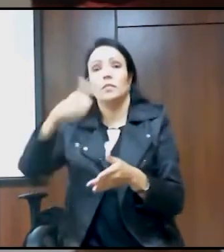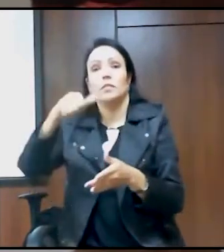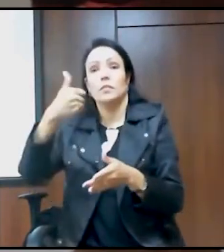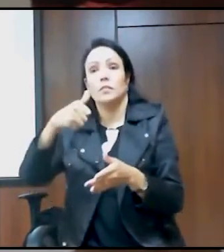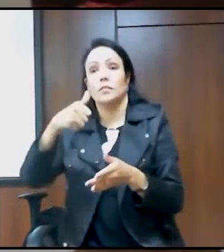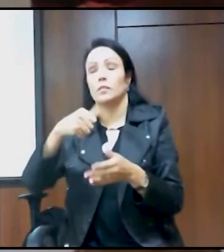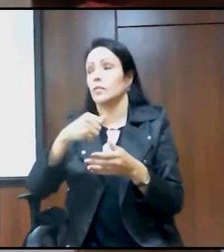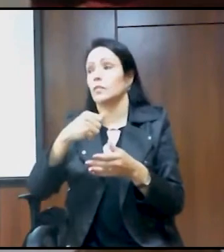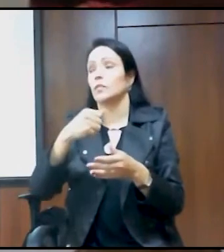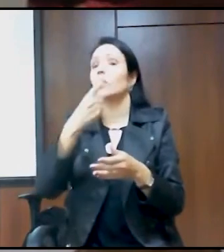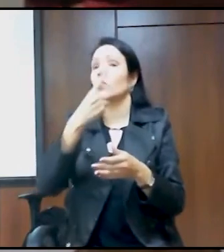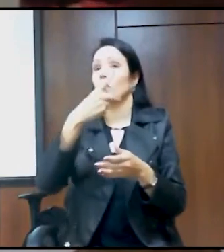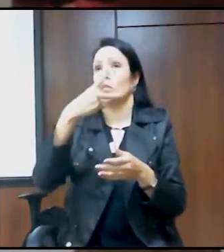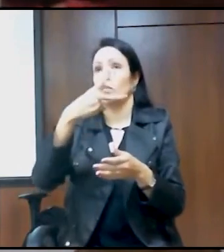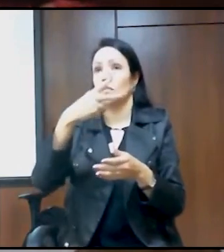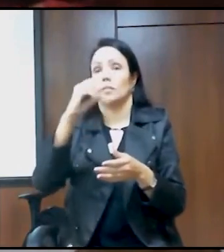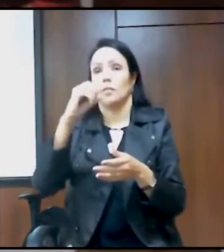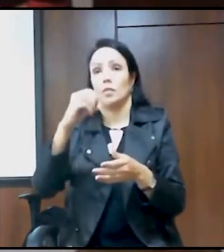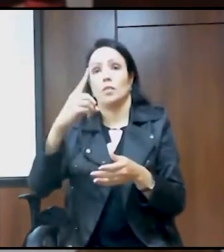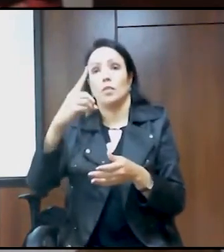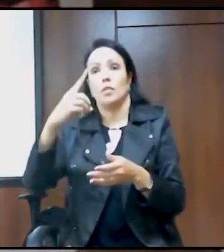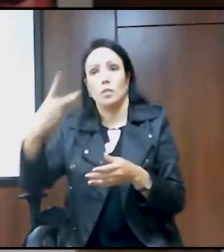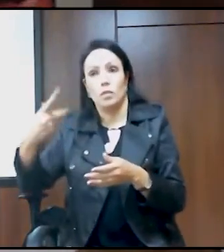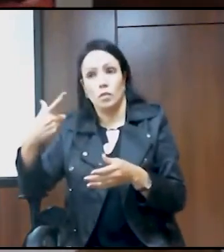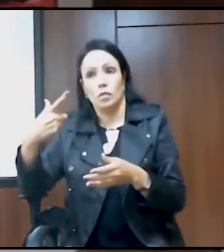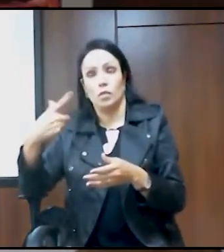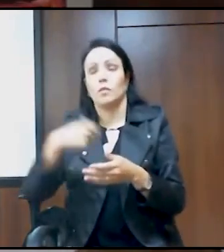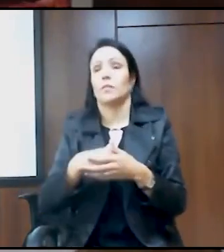uma caída de entrada de pessoas novas no Bolsa